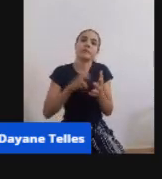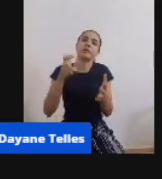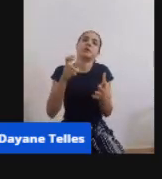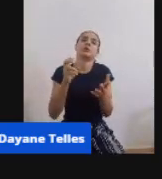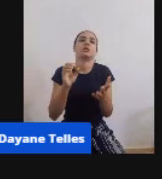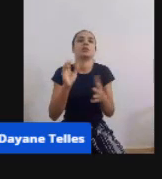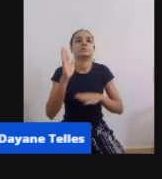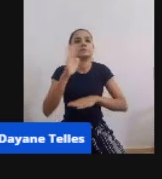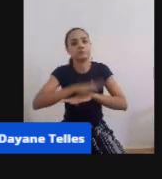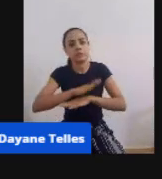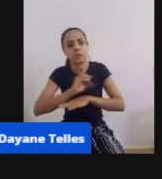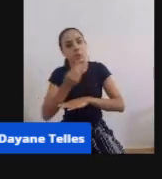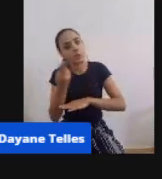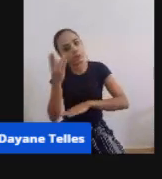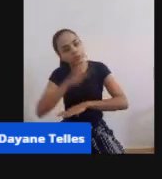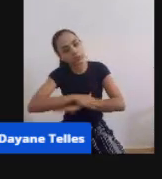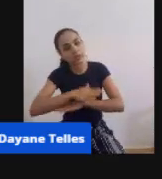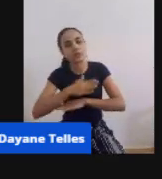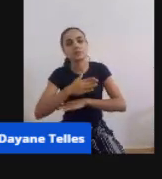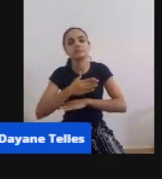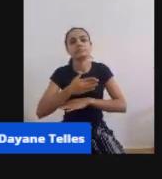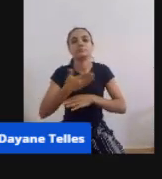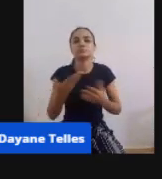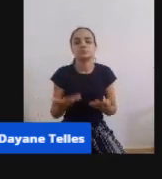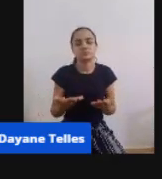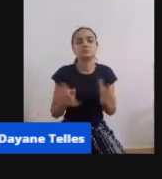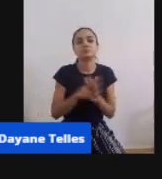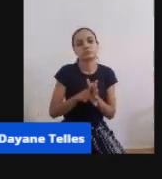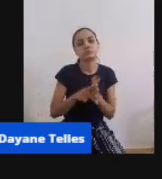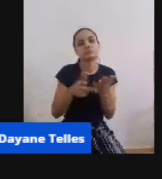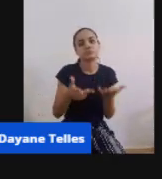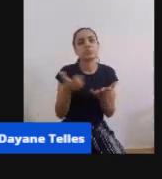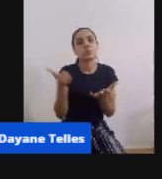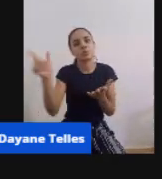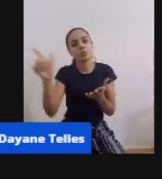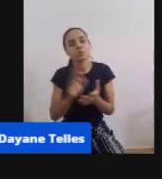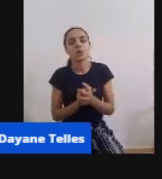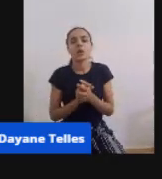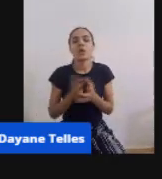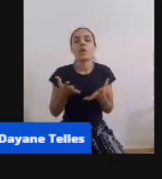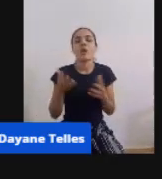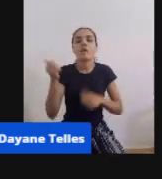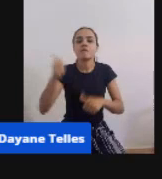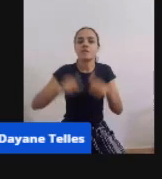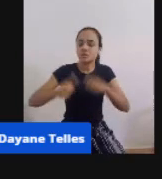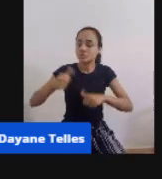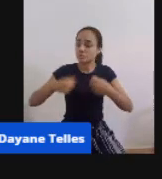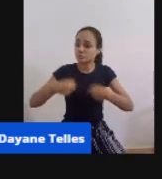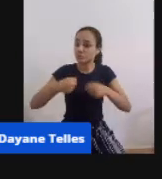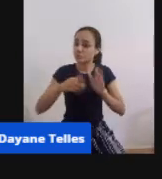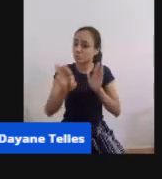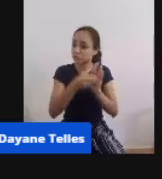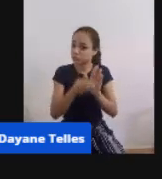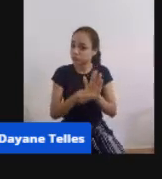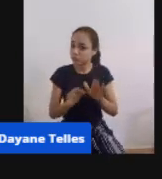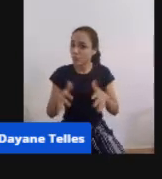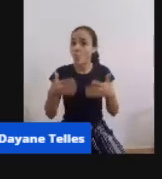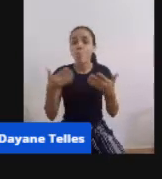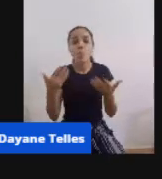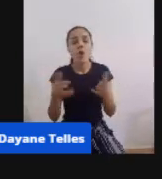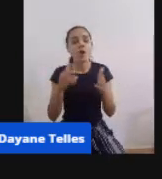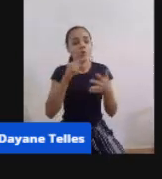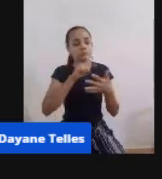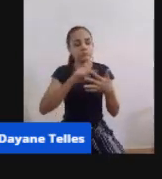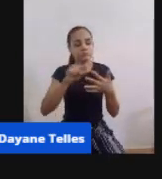que tem nesse plano de aula é a avaliação, ou seja, eu preciso constar ali quais são os critérios, quais são os instrumentos que eu vou